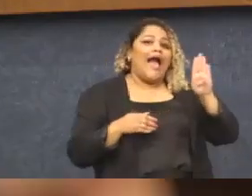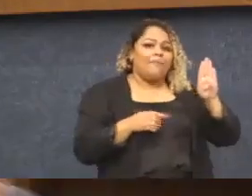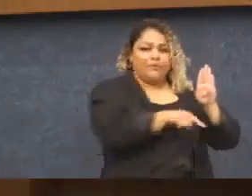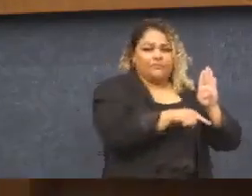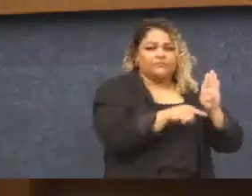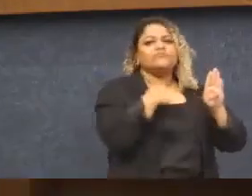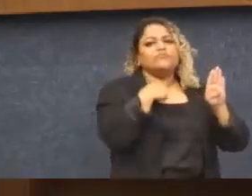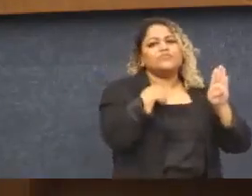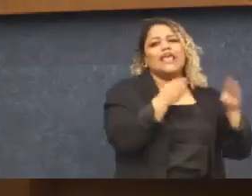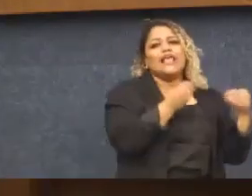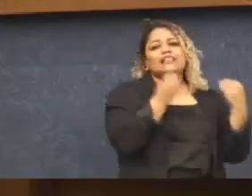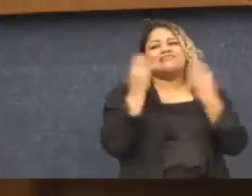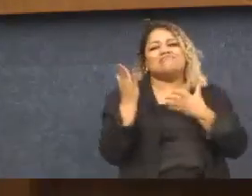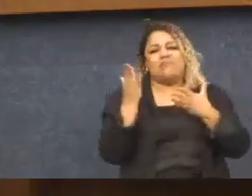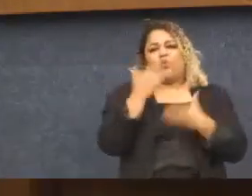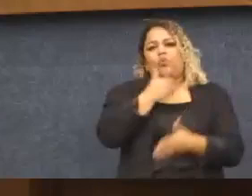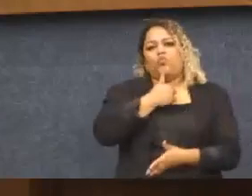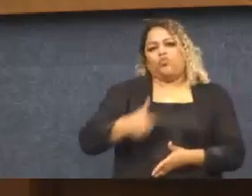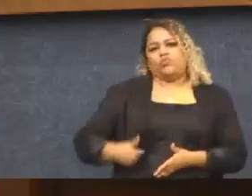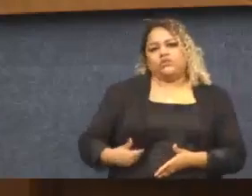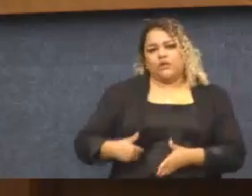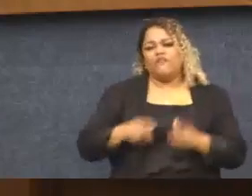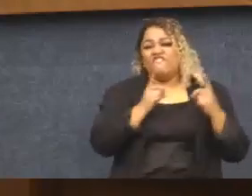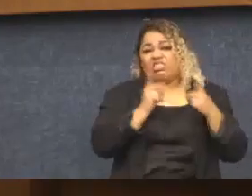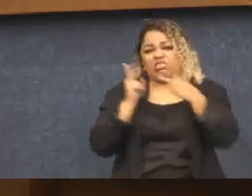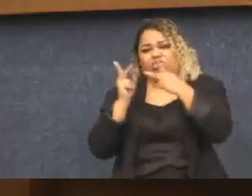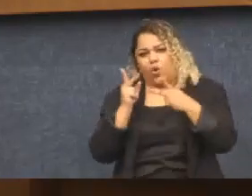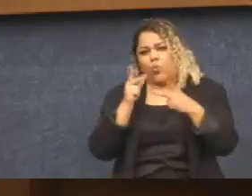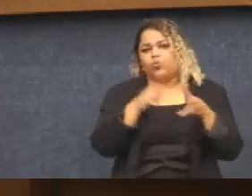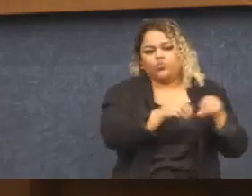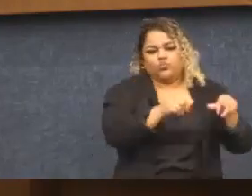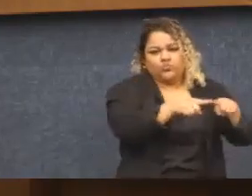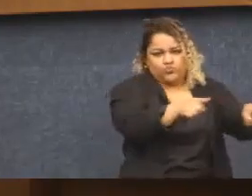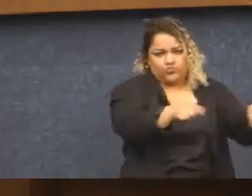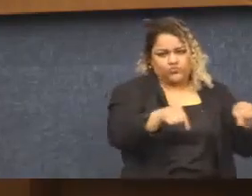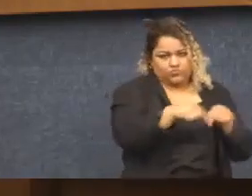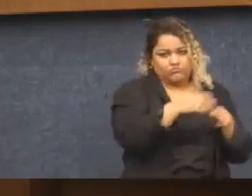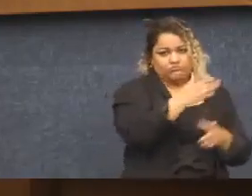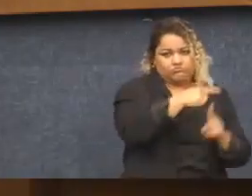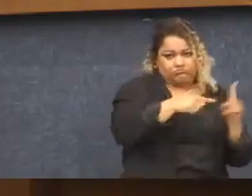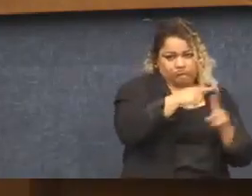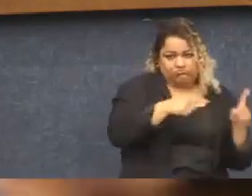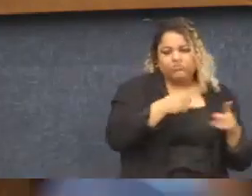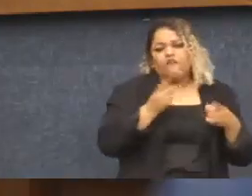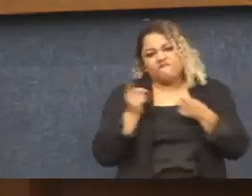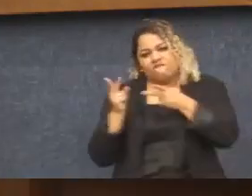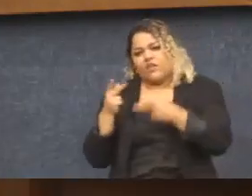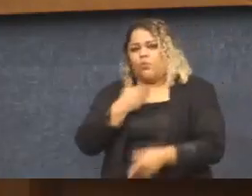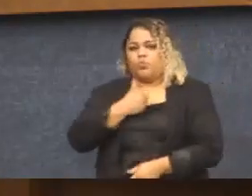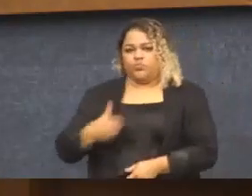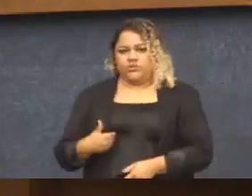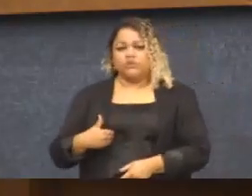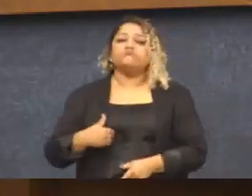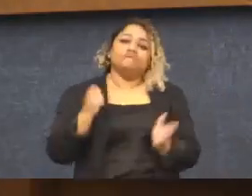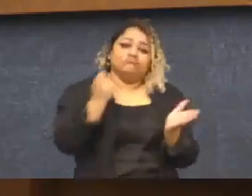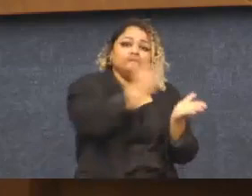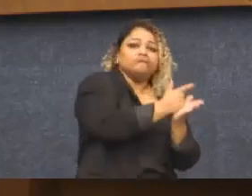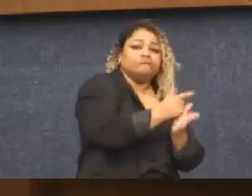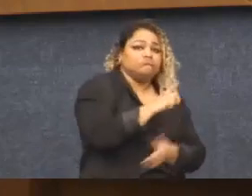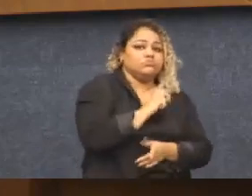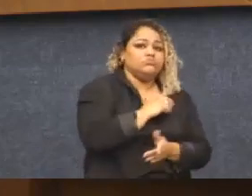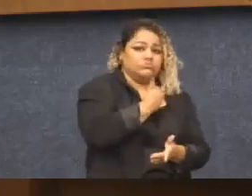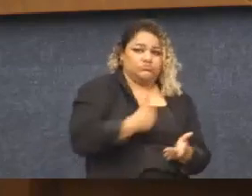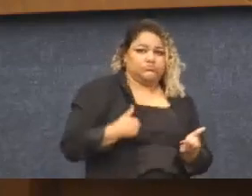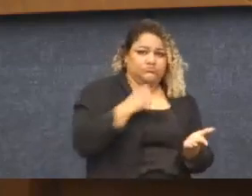para o Estado está pagando a Coab, é parte daquele terreno. O segundo movimento era, uma vez o Estado em posse